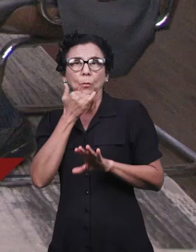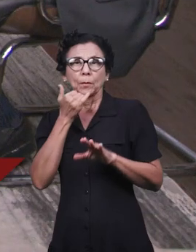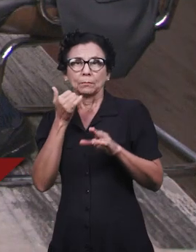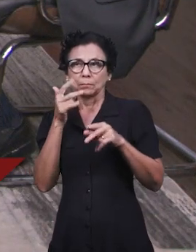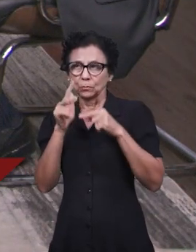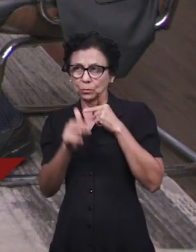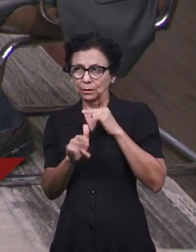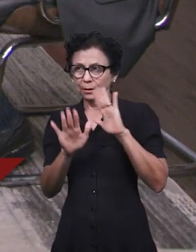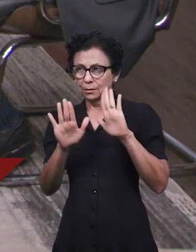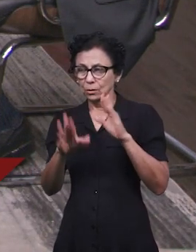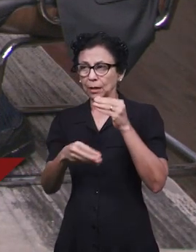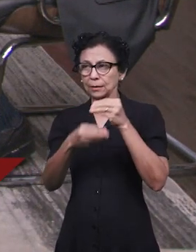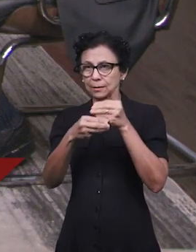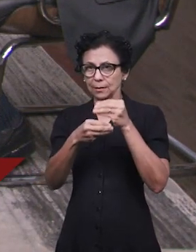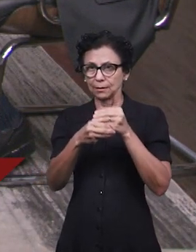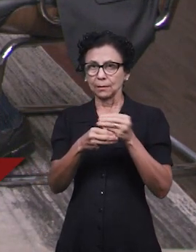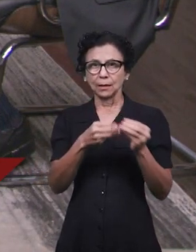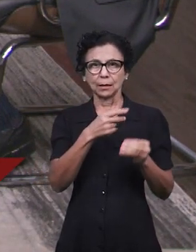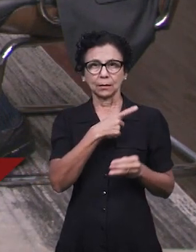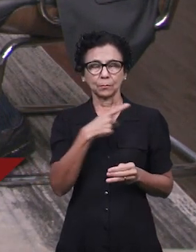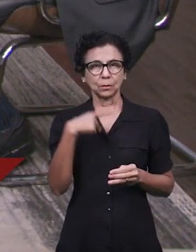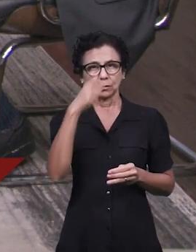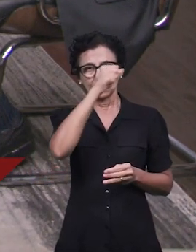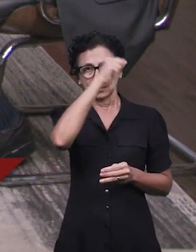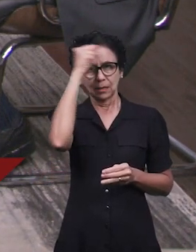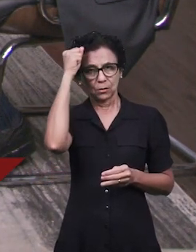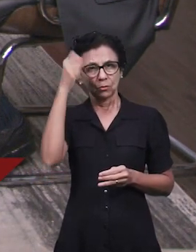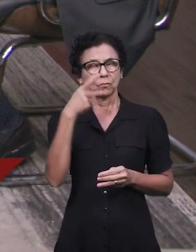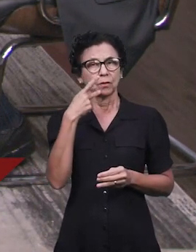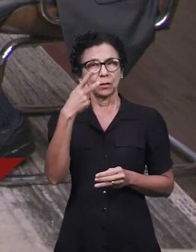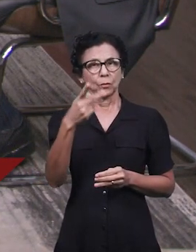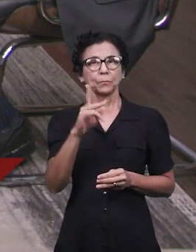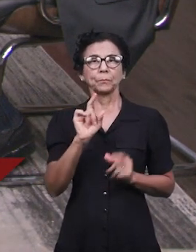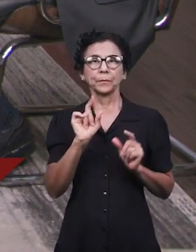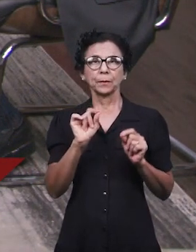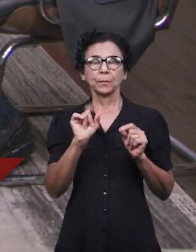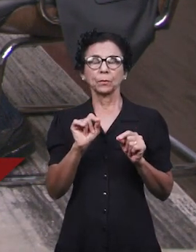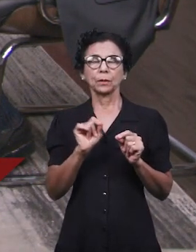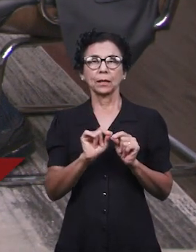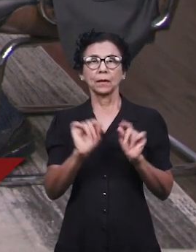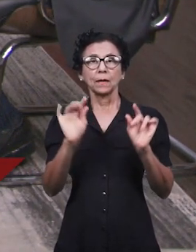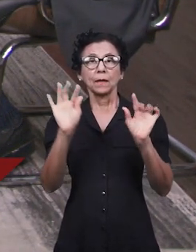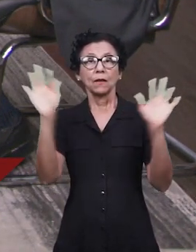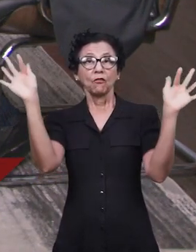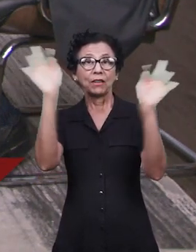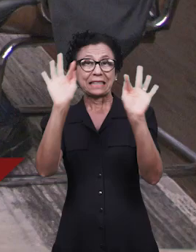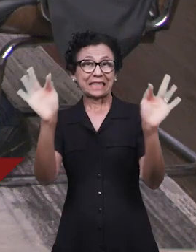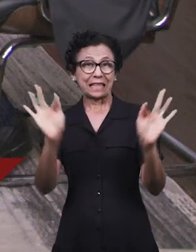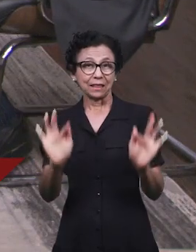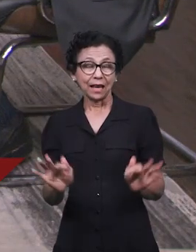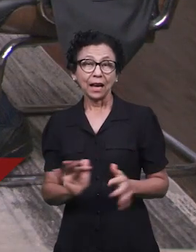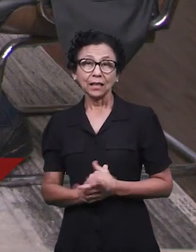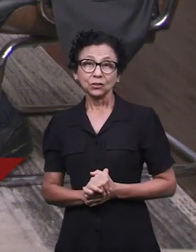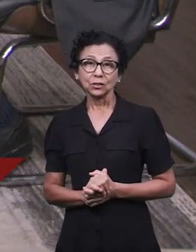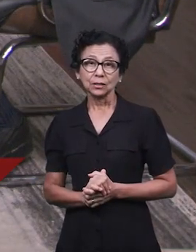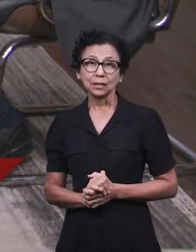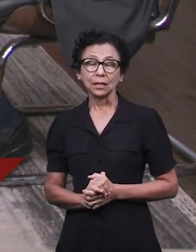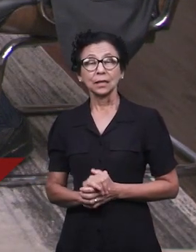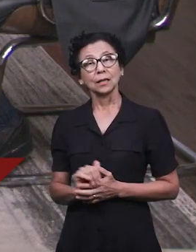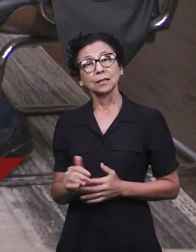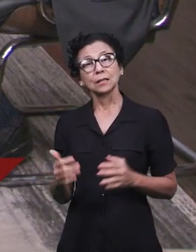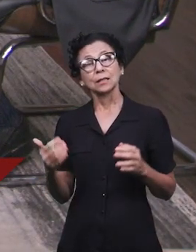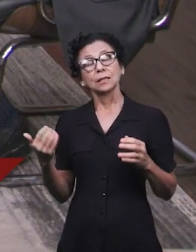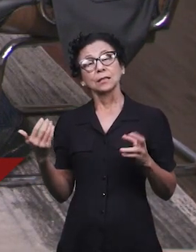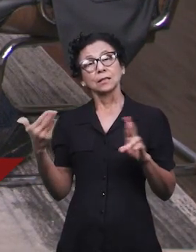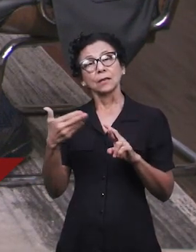a bem-aventurança ali é para aquele que lê, aquele que ouve as palavras da profecia e aqueles que guardam. Que guardam.